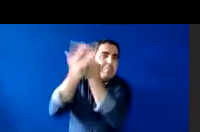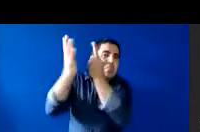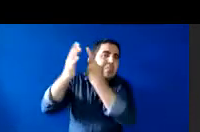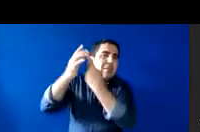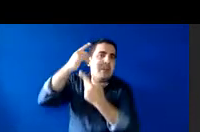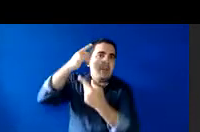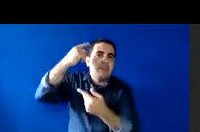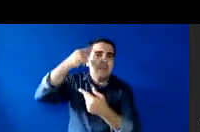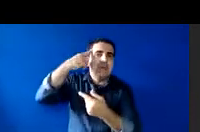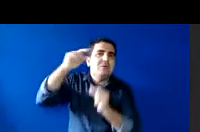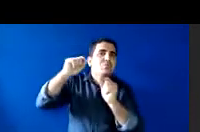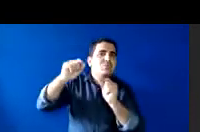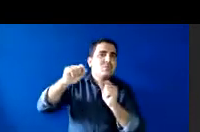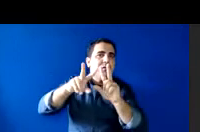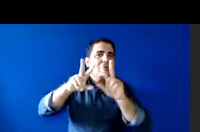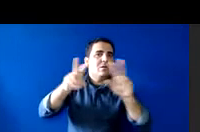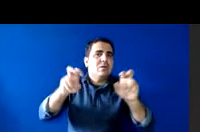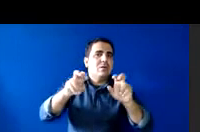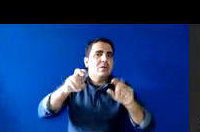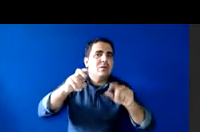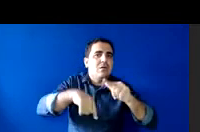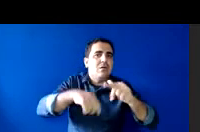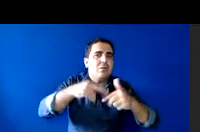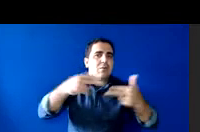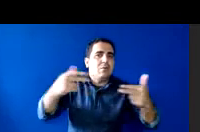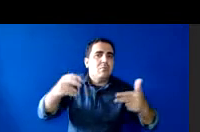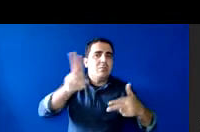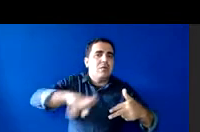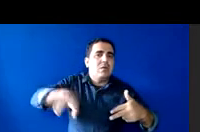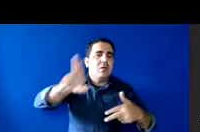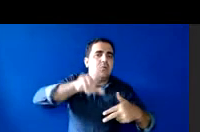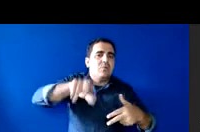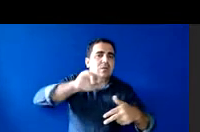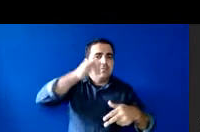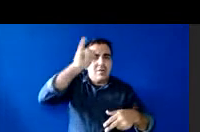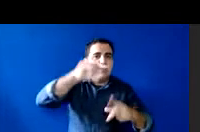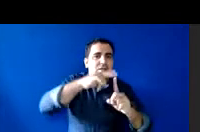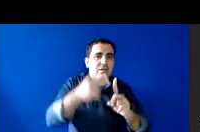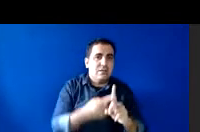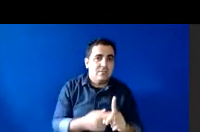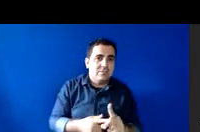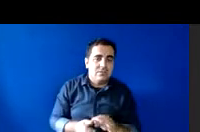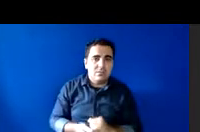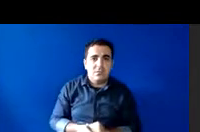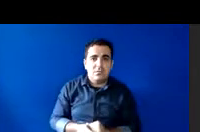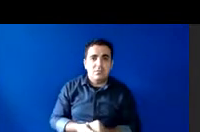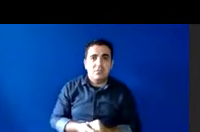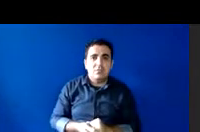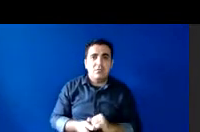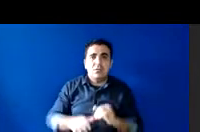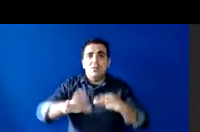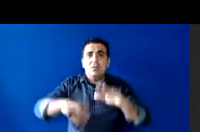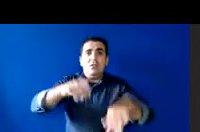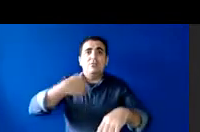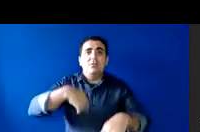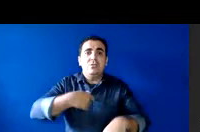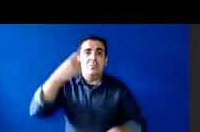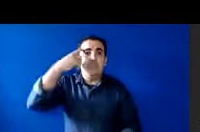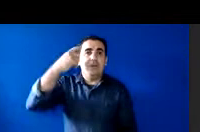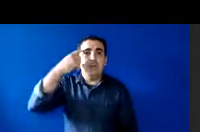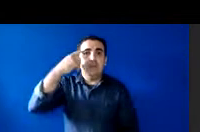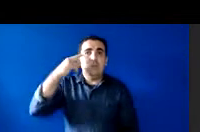sobre a questão dos métodos contraceptivos, e muitas vezes nós confundimos os nossos